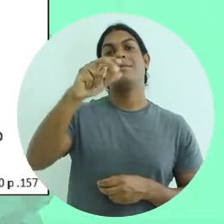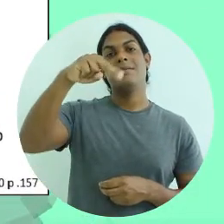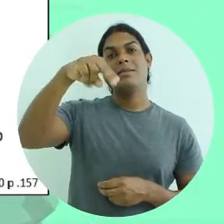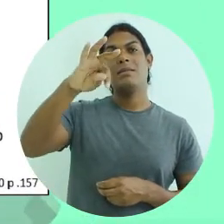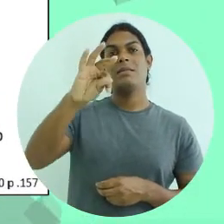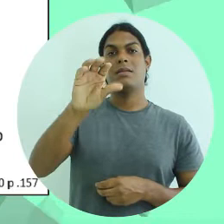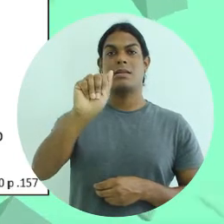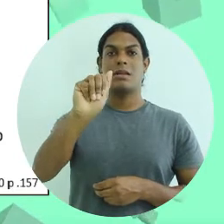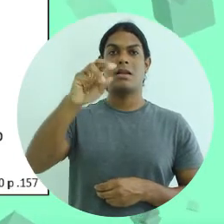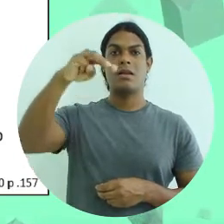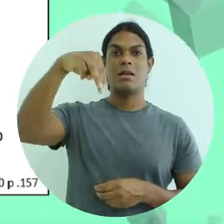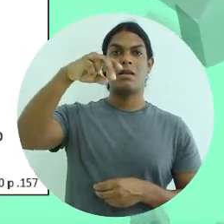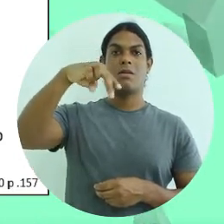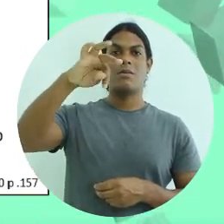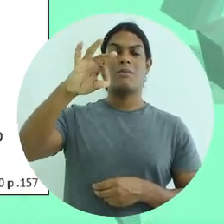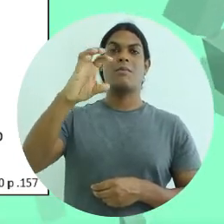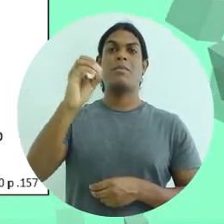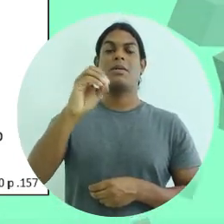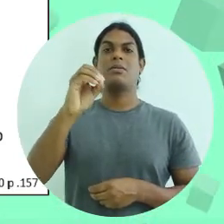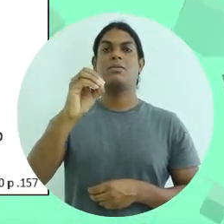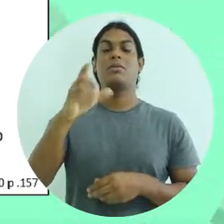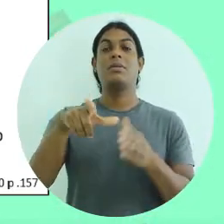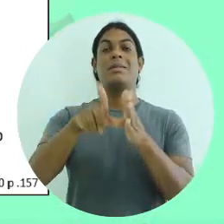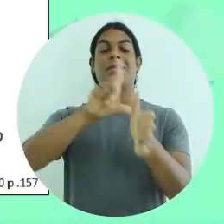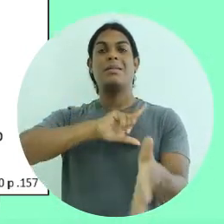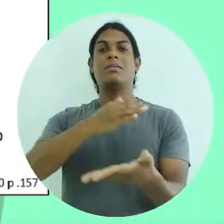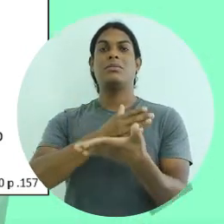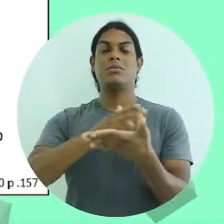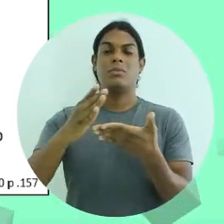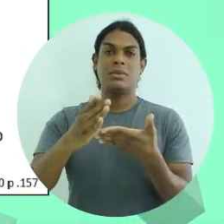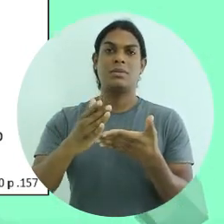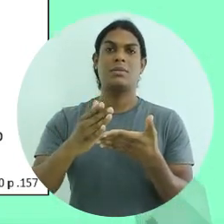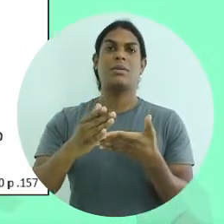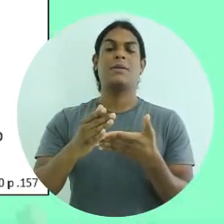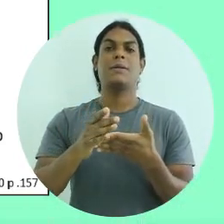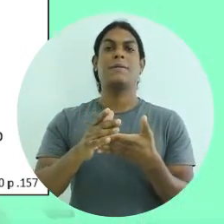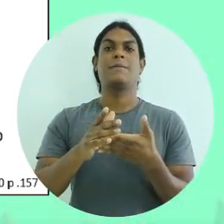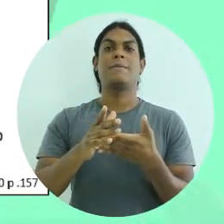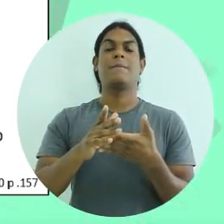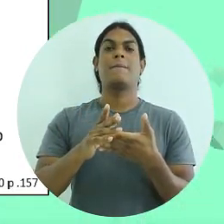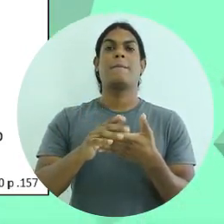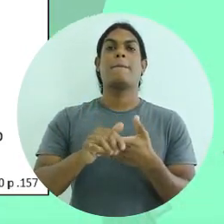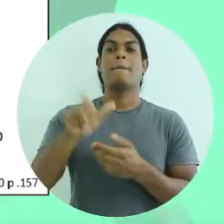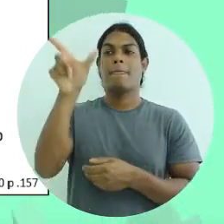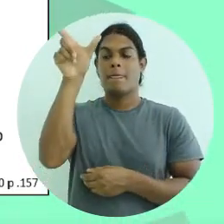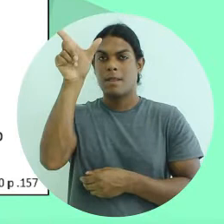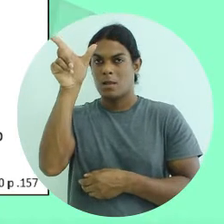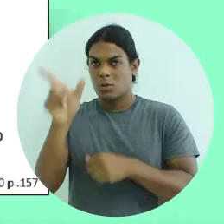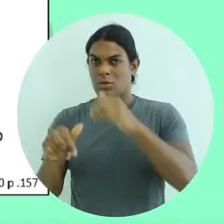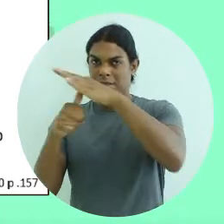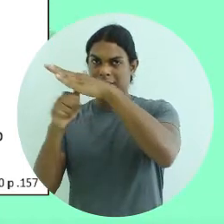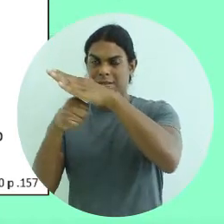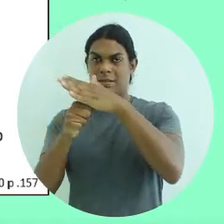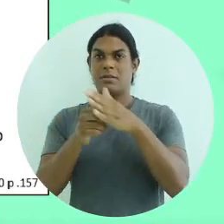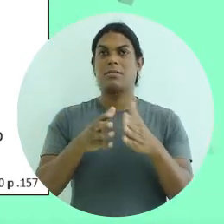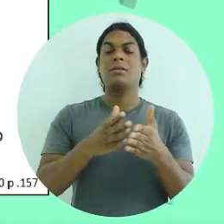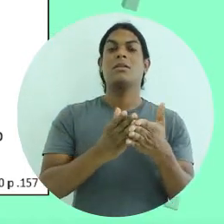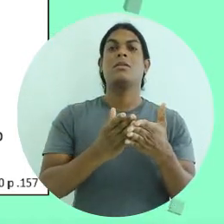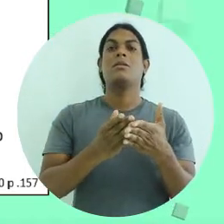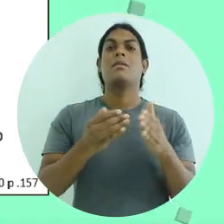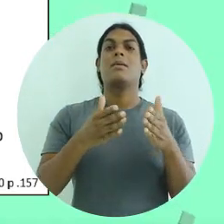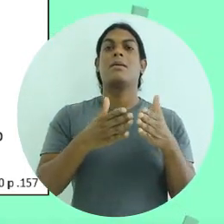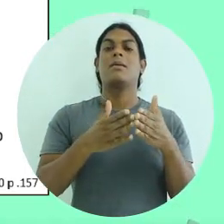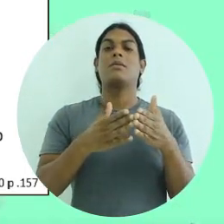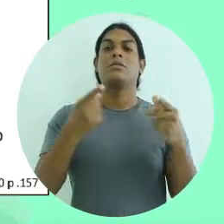antes mesmo de começar o processo de embarque, o exportador procura o banco e vai fechar